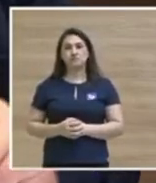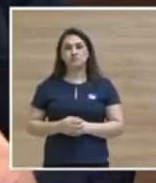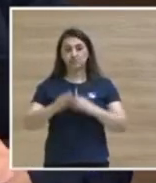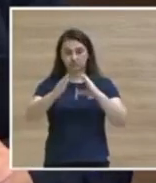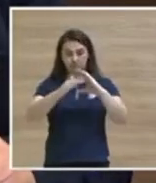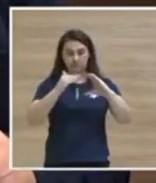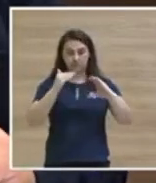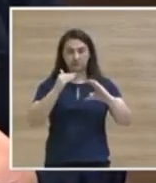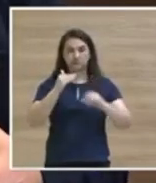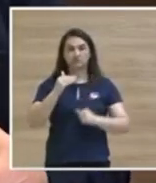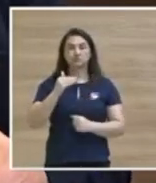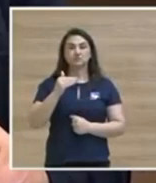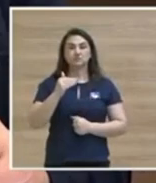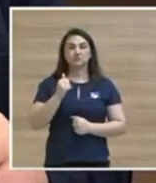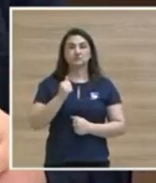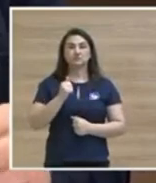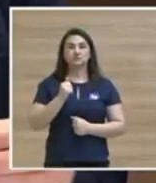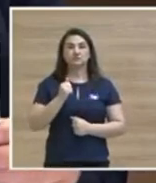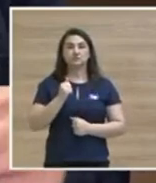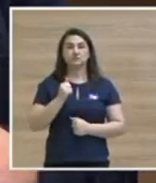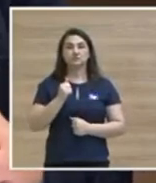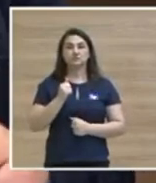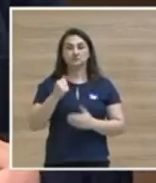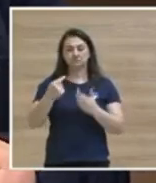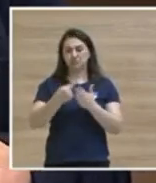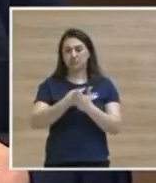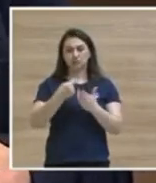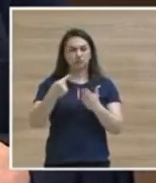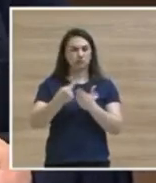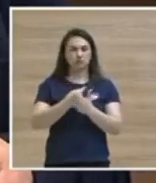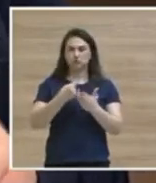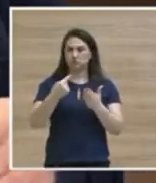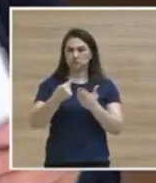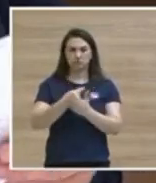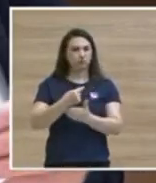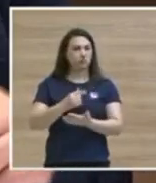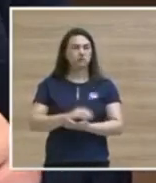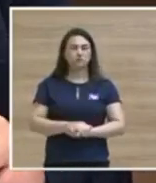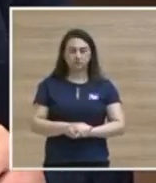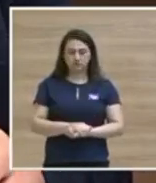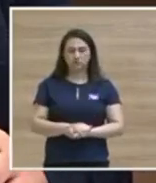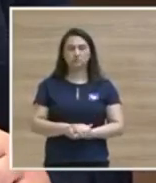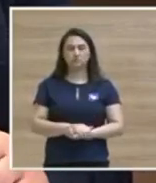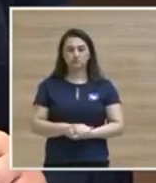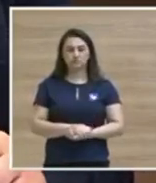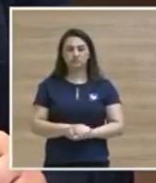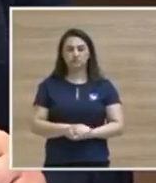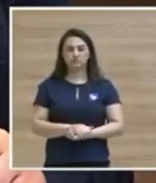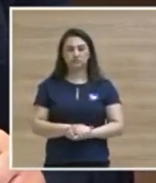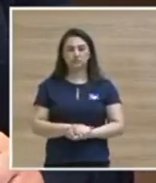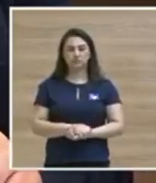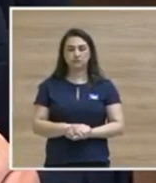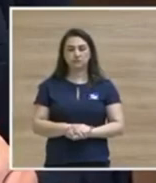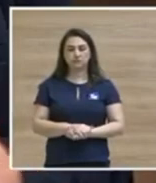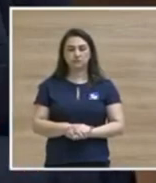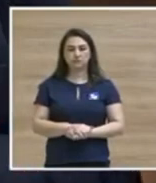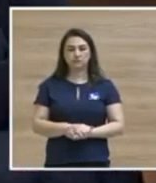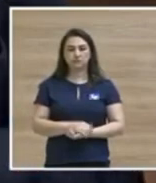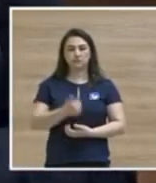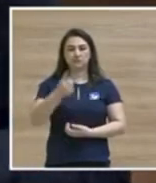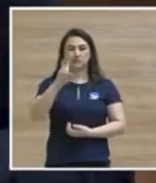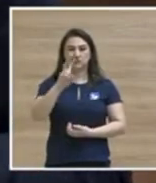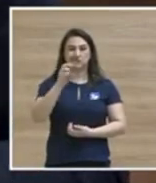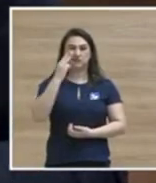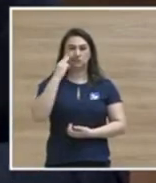de um cidadão alguns questionamentos e um número que nos chamava atenção e chegava a